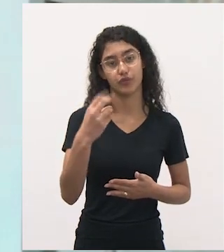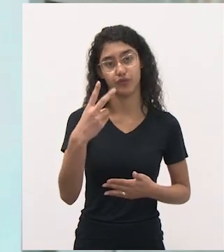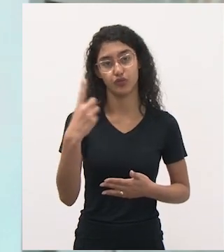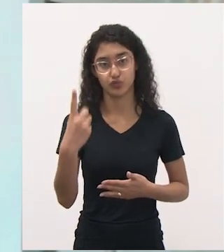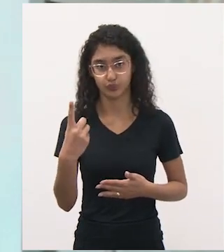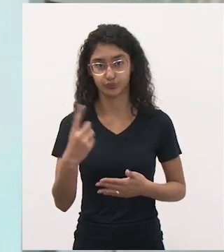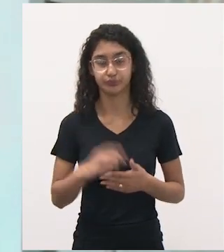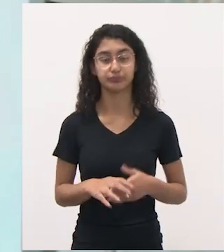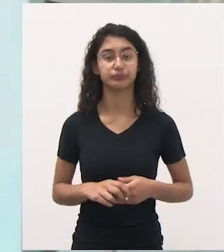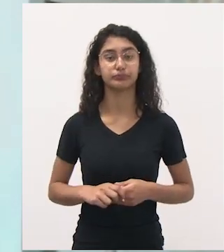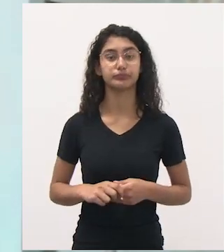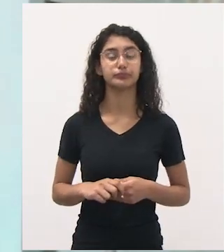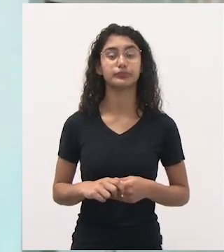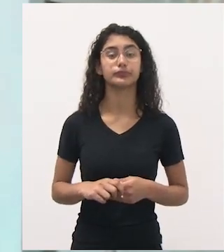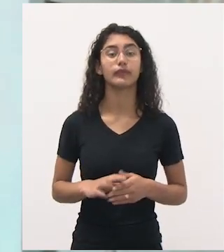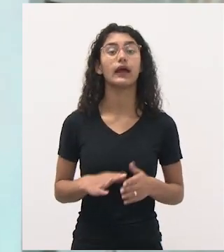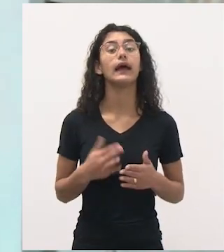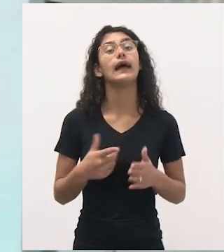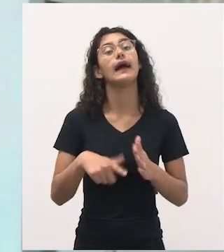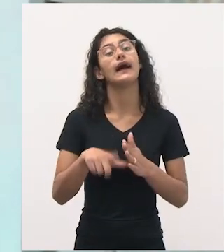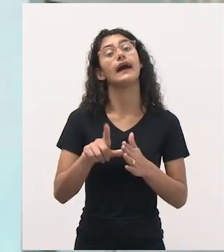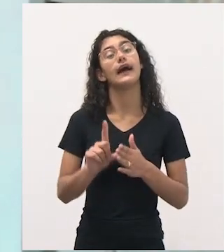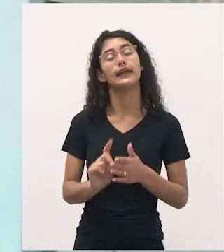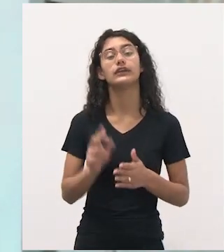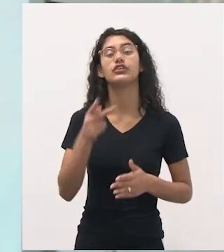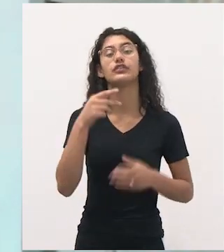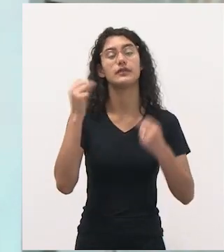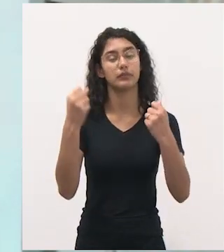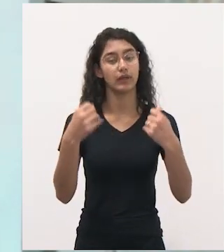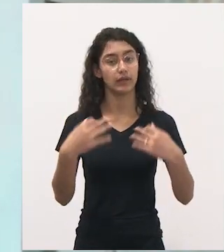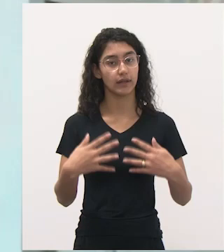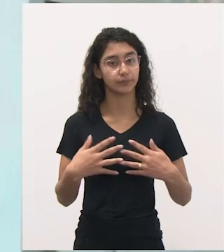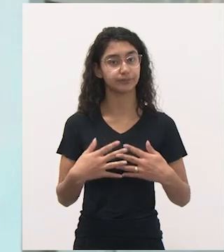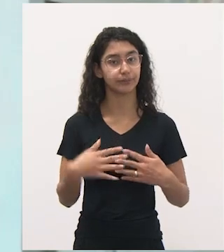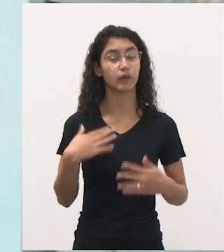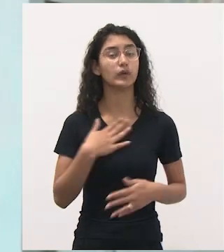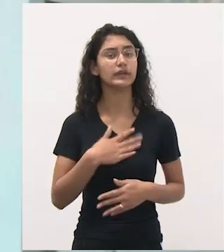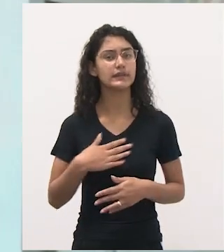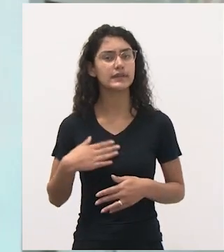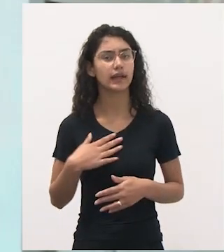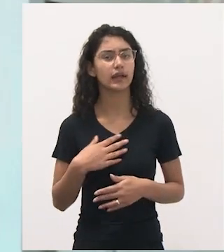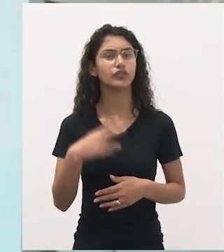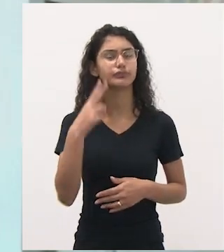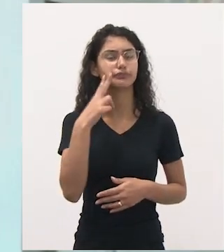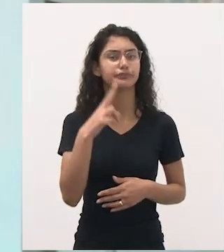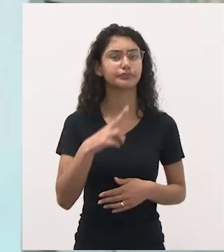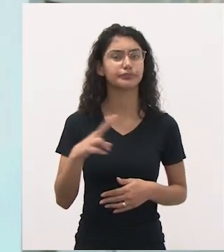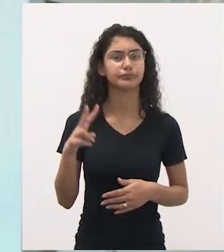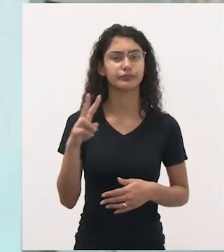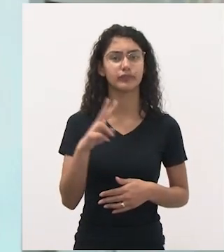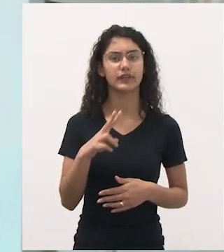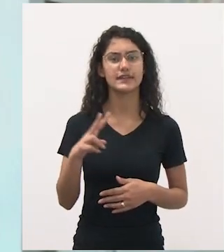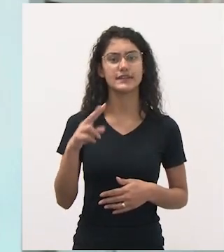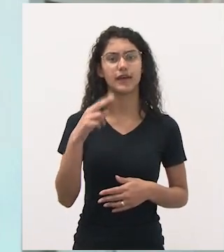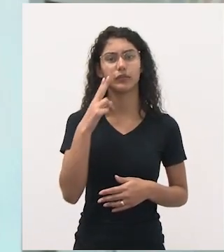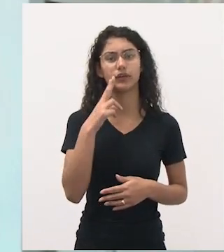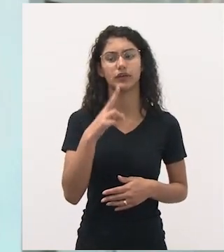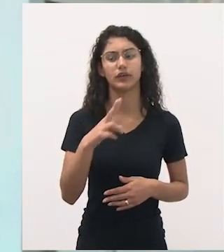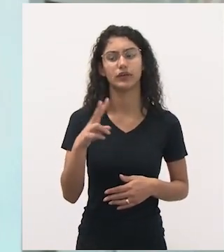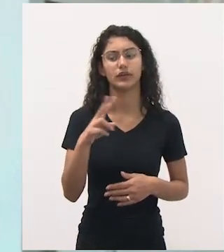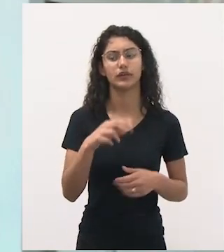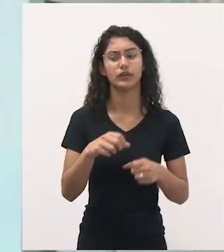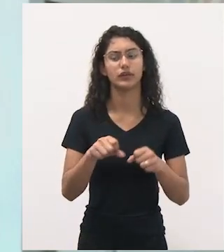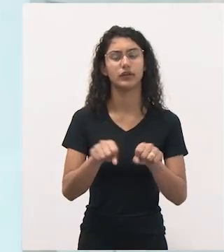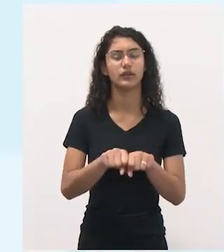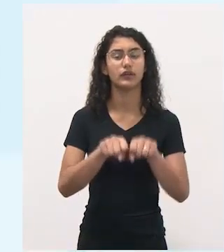2021. Antes de começar a falar sobre isso, eu gostaria que a gente observasse um sistema que é muito